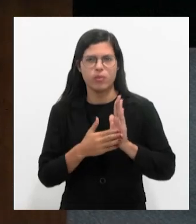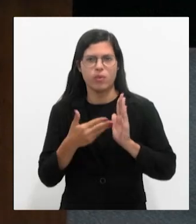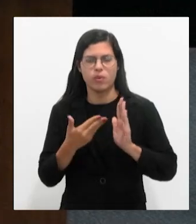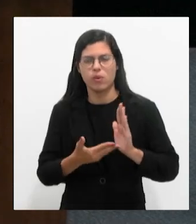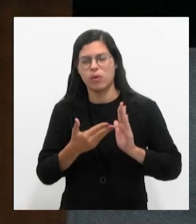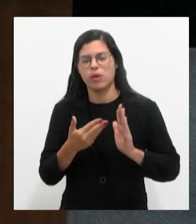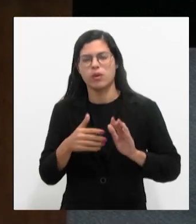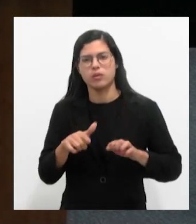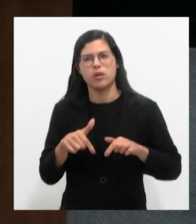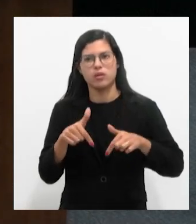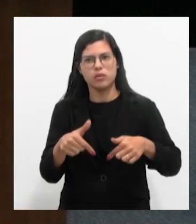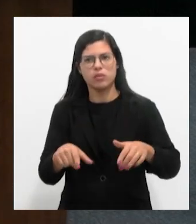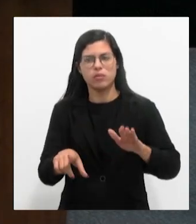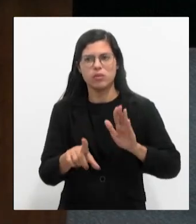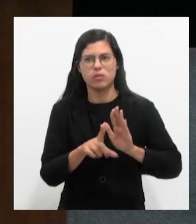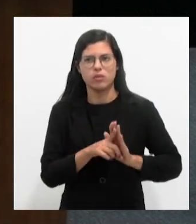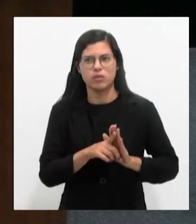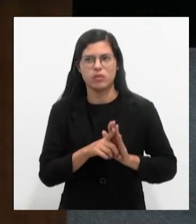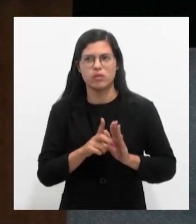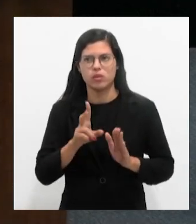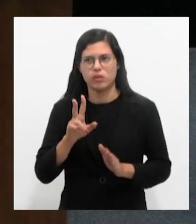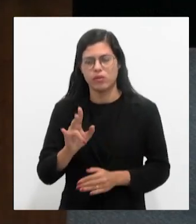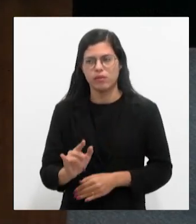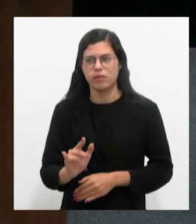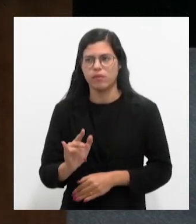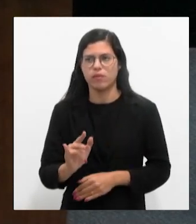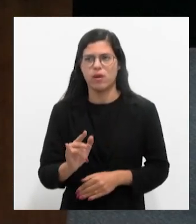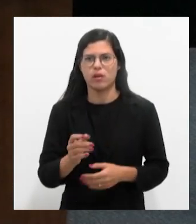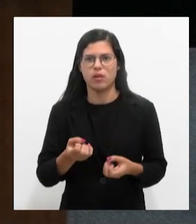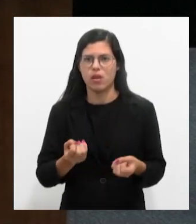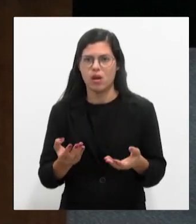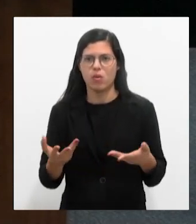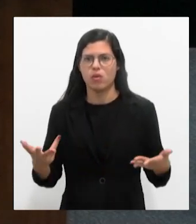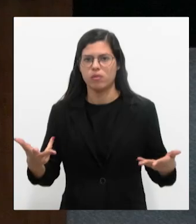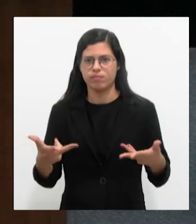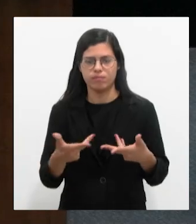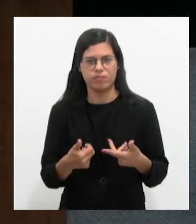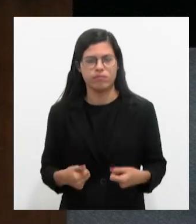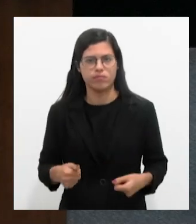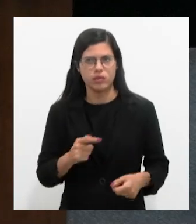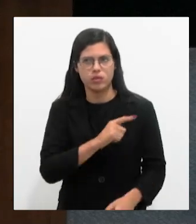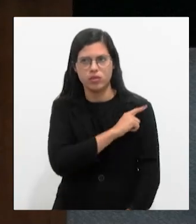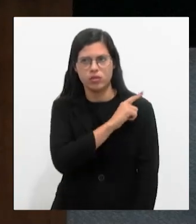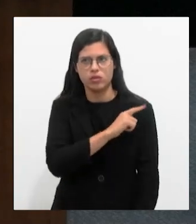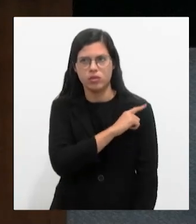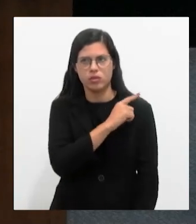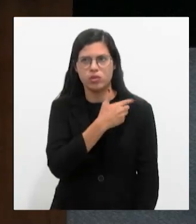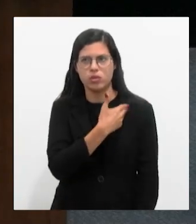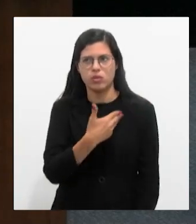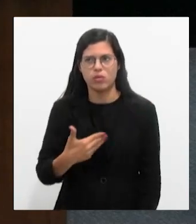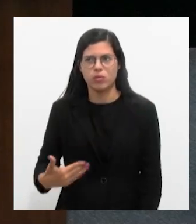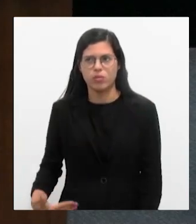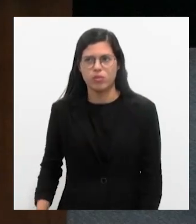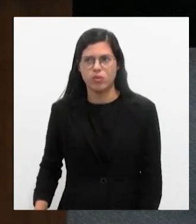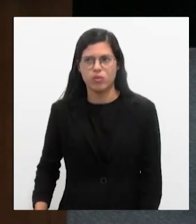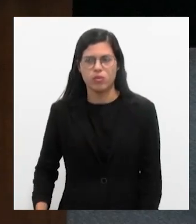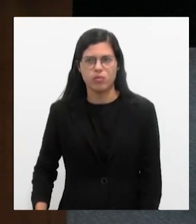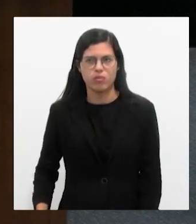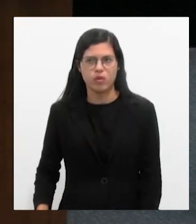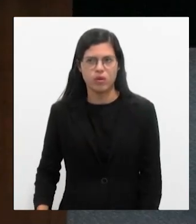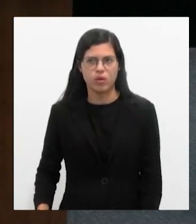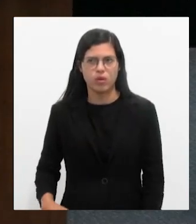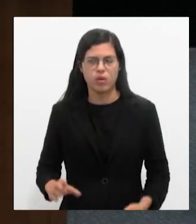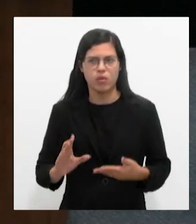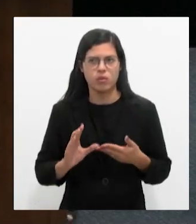medida legislativa que vai imprimir qualidade de gestão pública ao Conselho